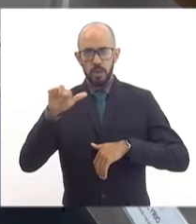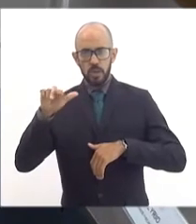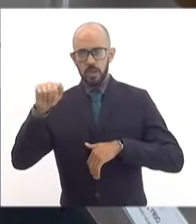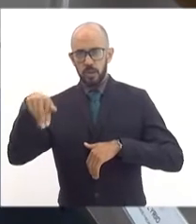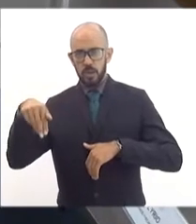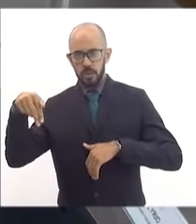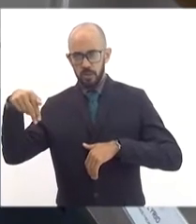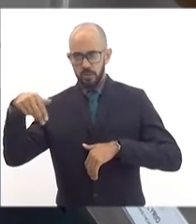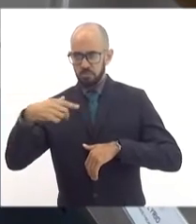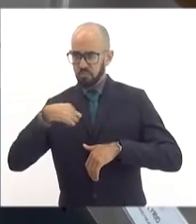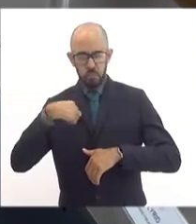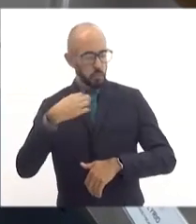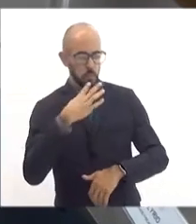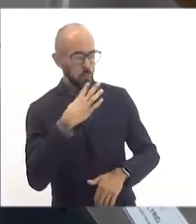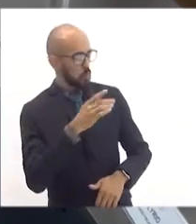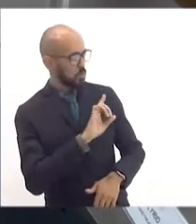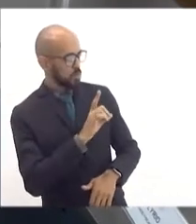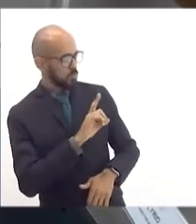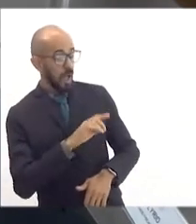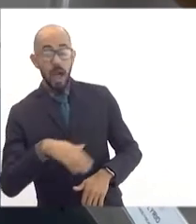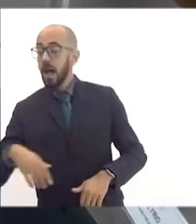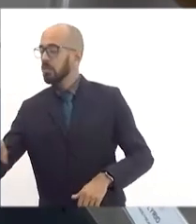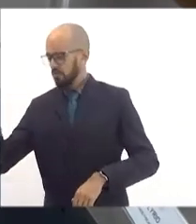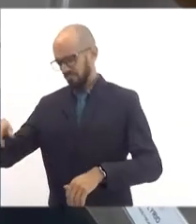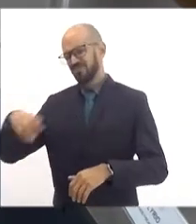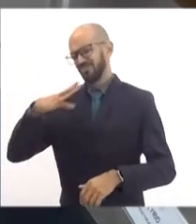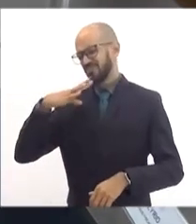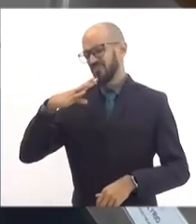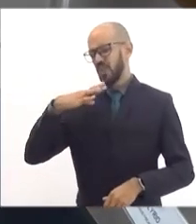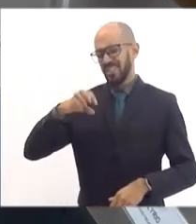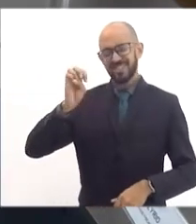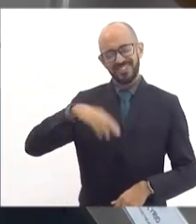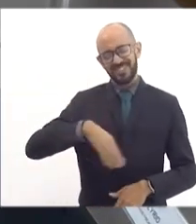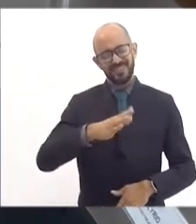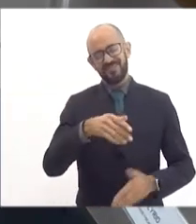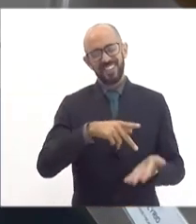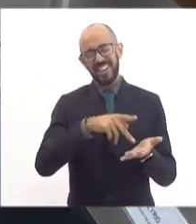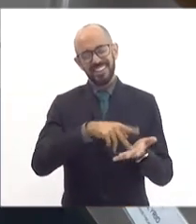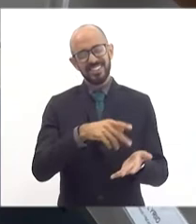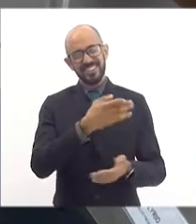Eu não conheço esse. Ah, tá. Então conheço, sim. É verdade.